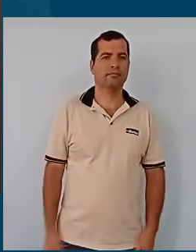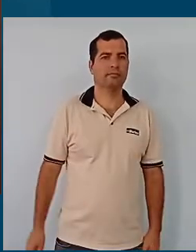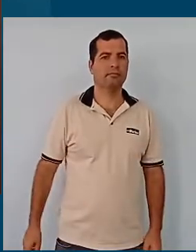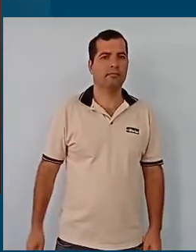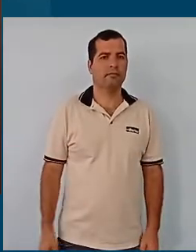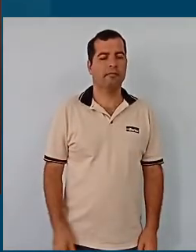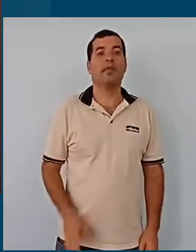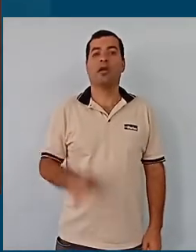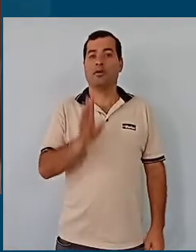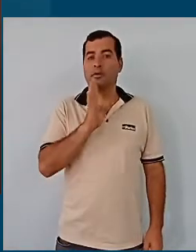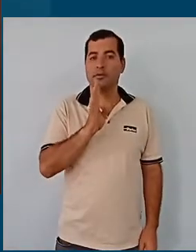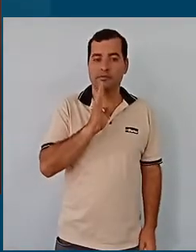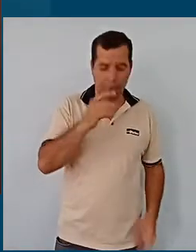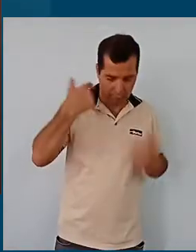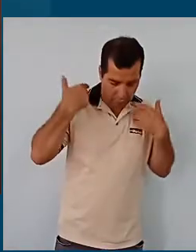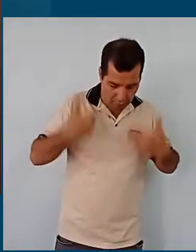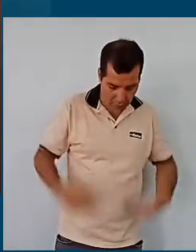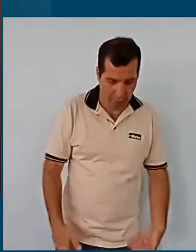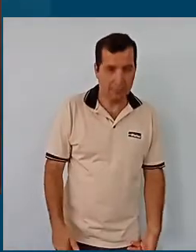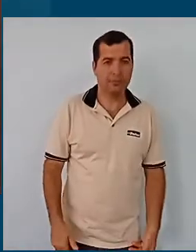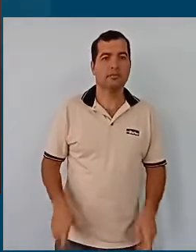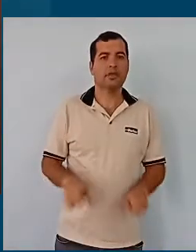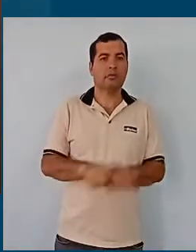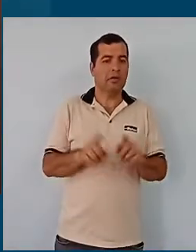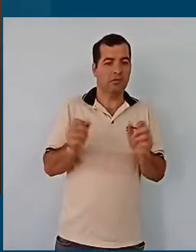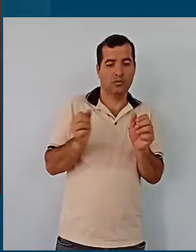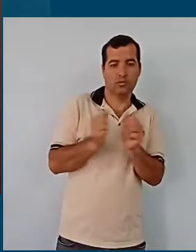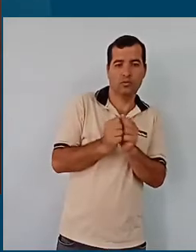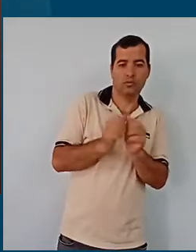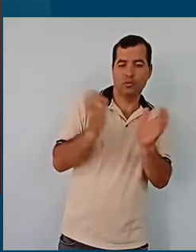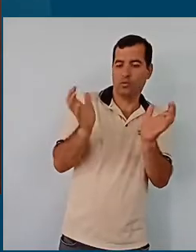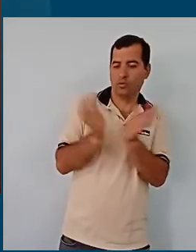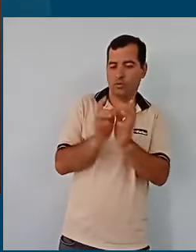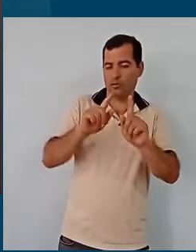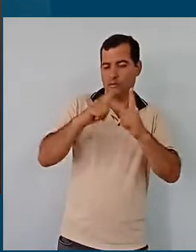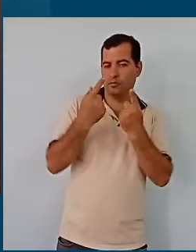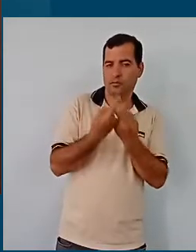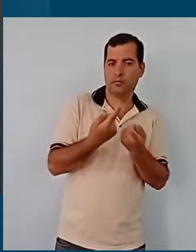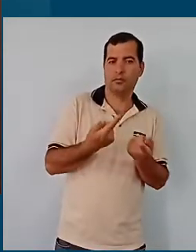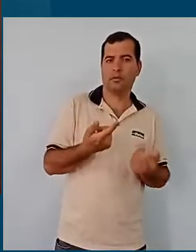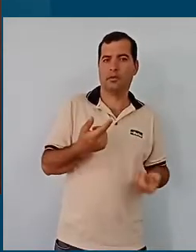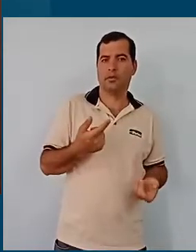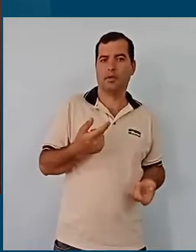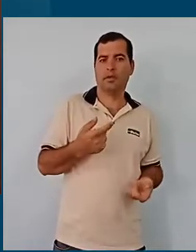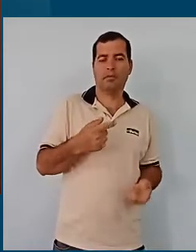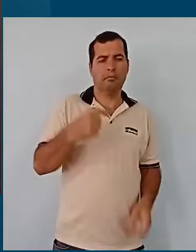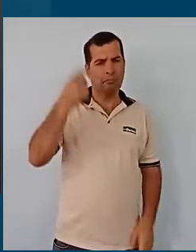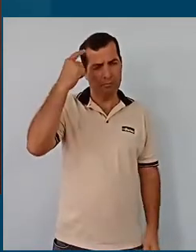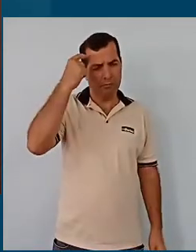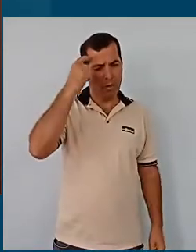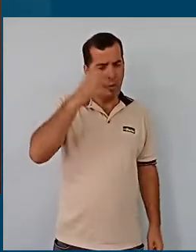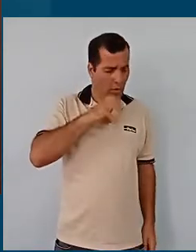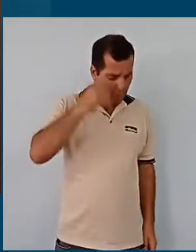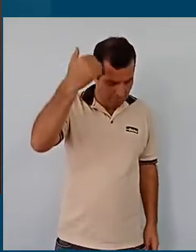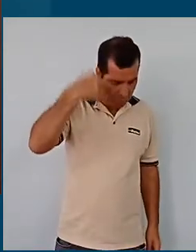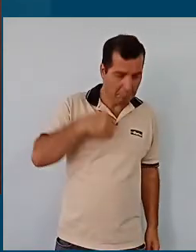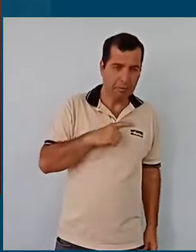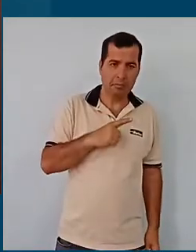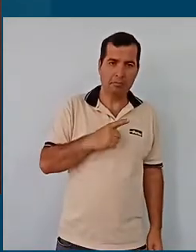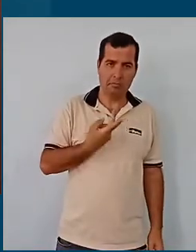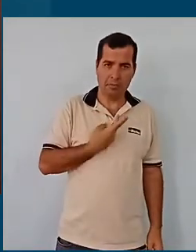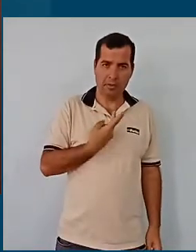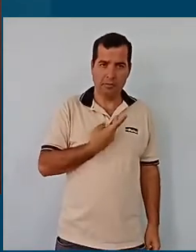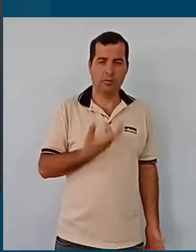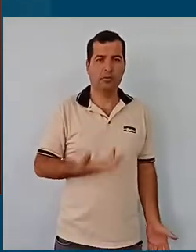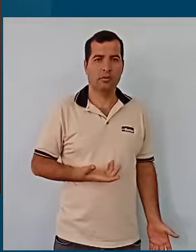esse conhecer-se, esse conviver em grupo, esse formar uma autoestima positiva, depende do lugar